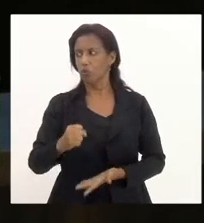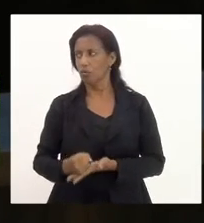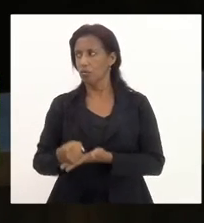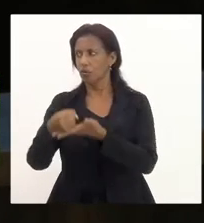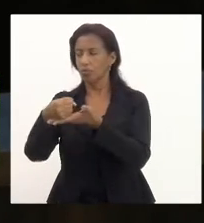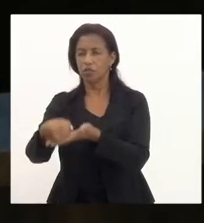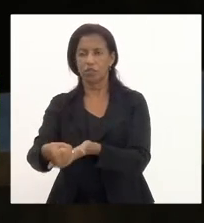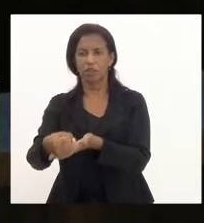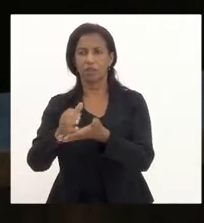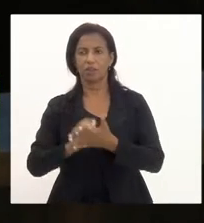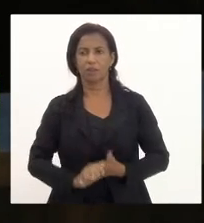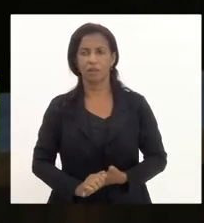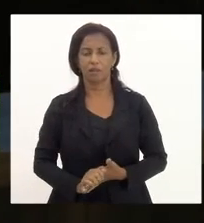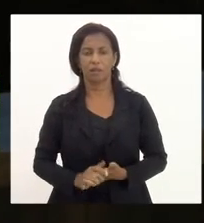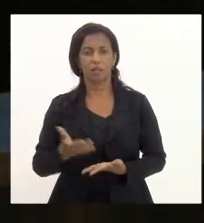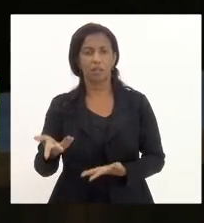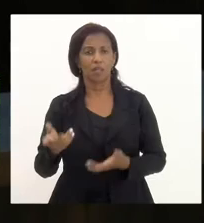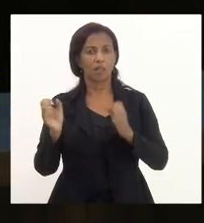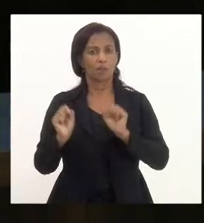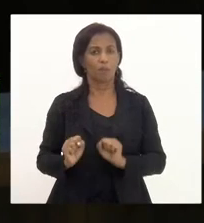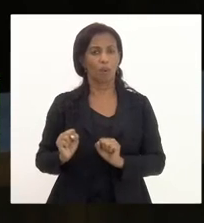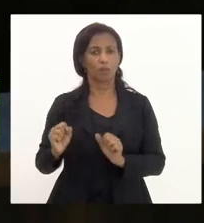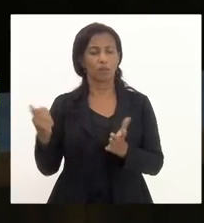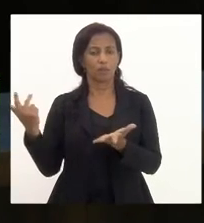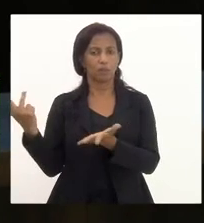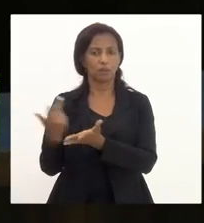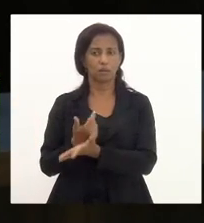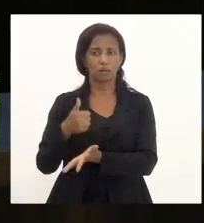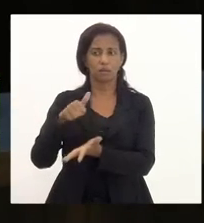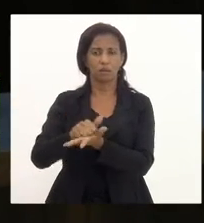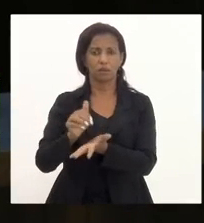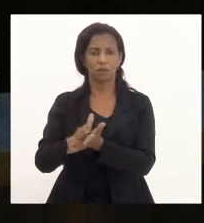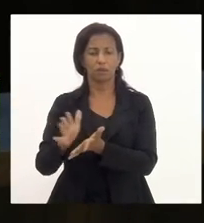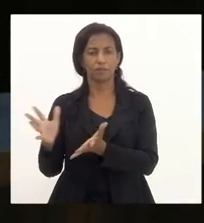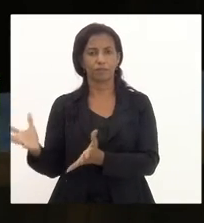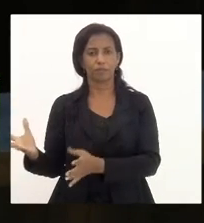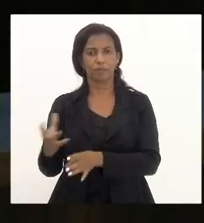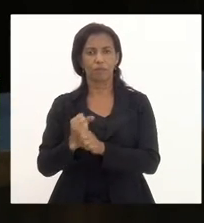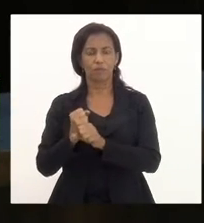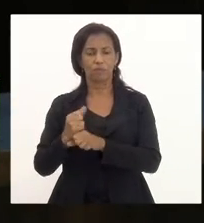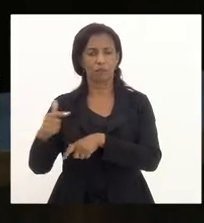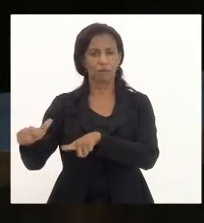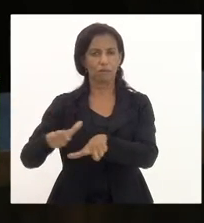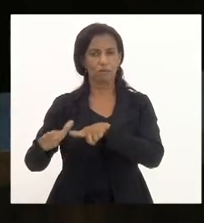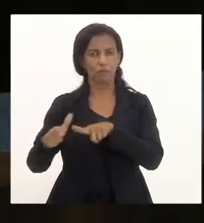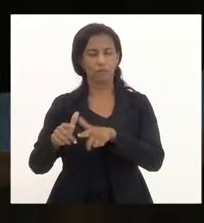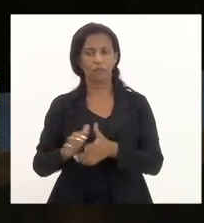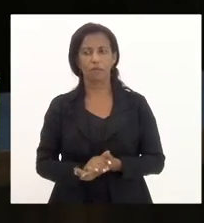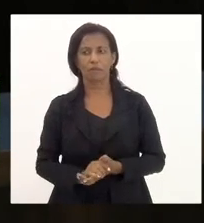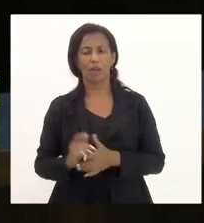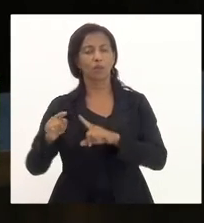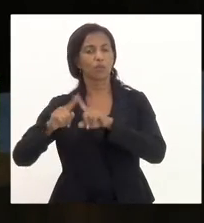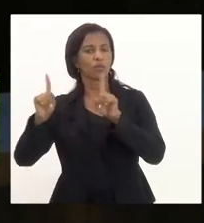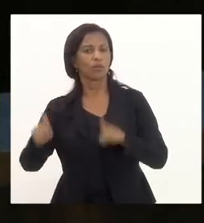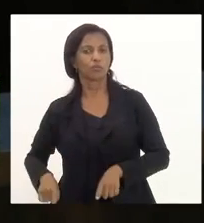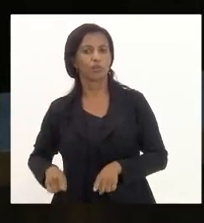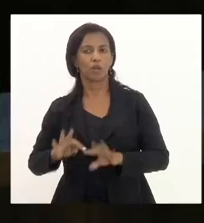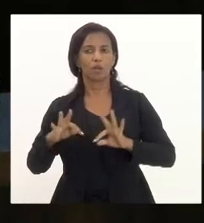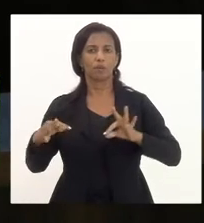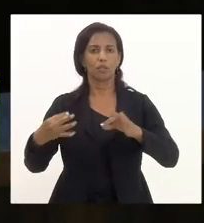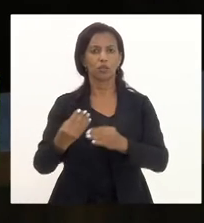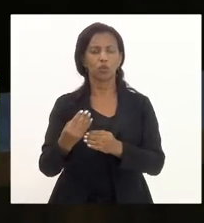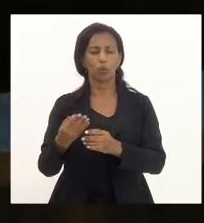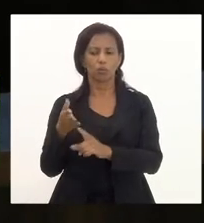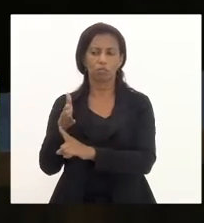sustentam e o nosso receio é que isso possa acarretar certidão de serviços E aí nesse ponto não é só o servidor que atingido mas